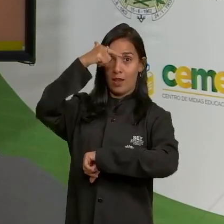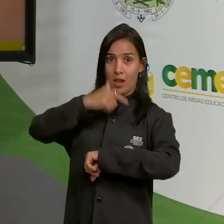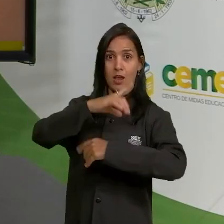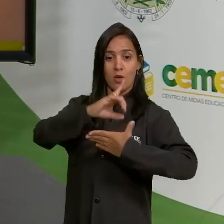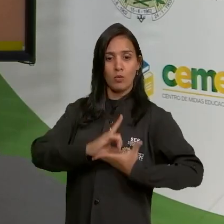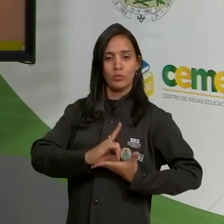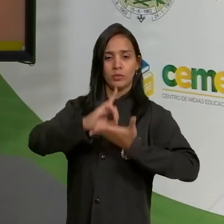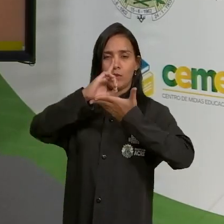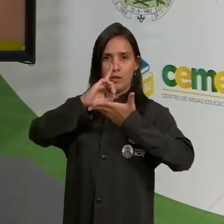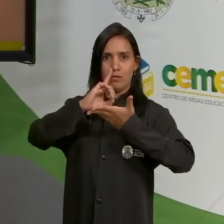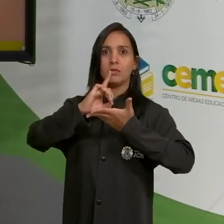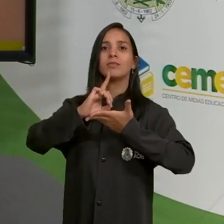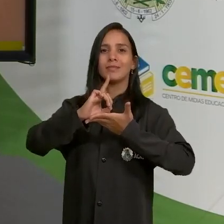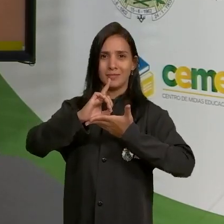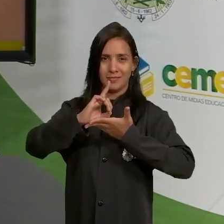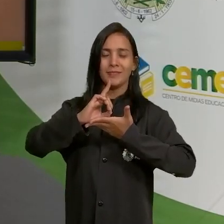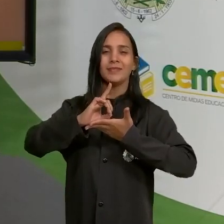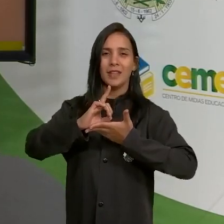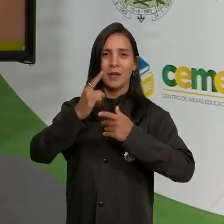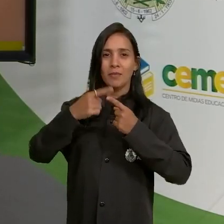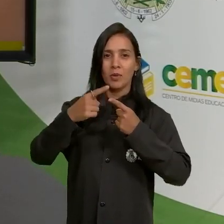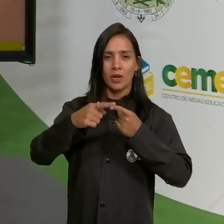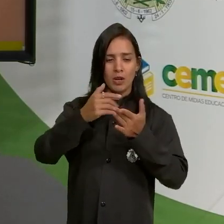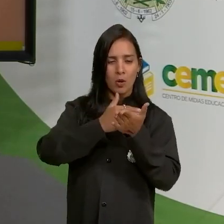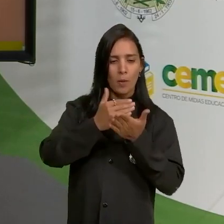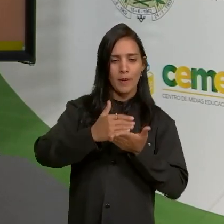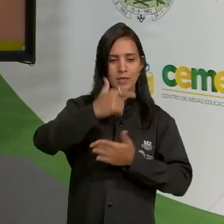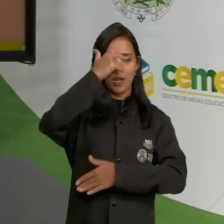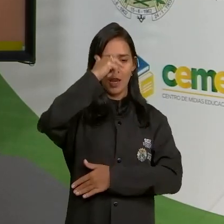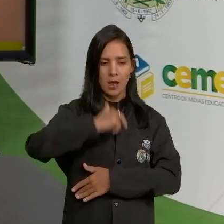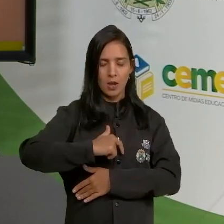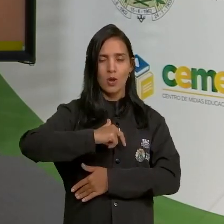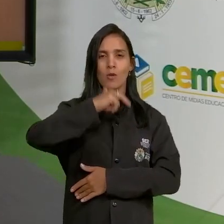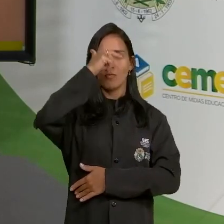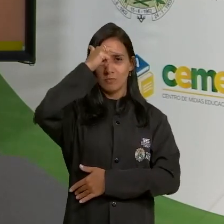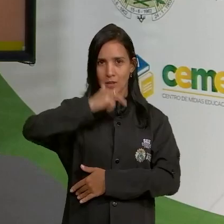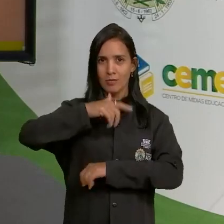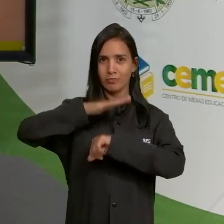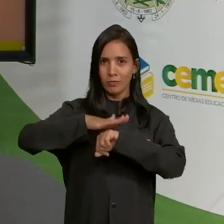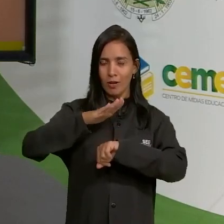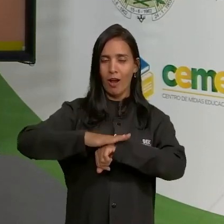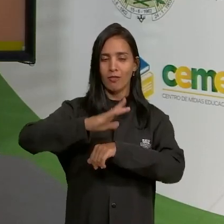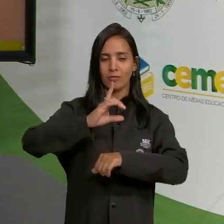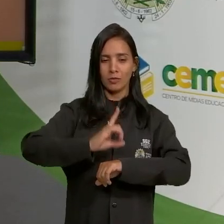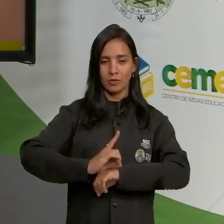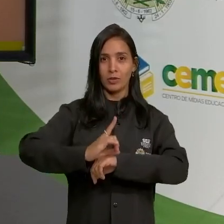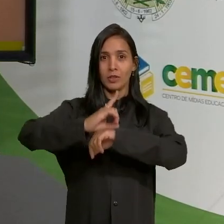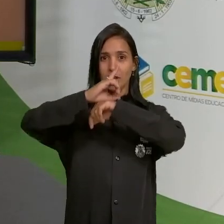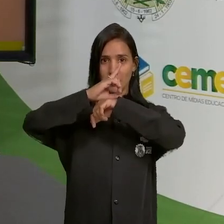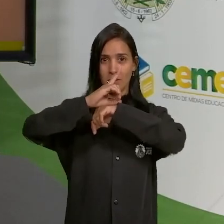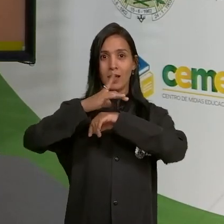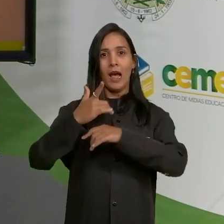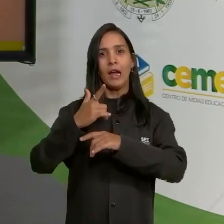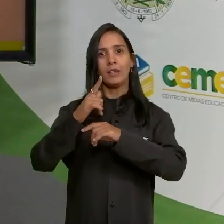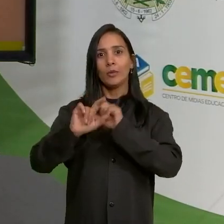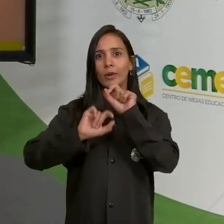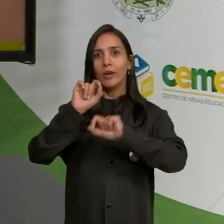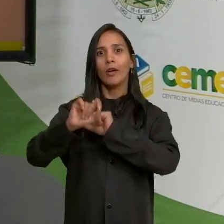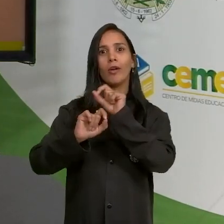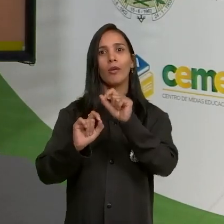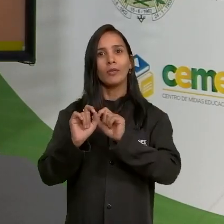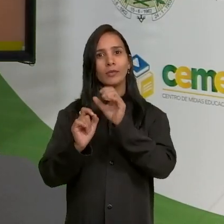coloca como Deus Dionísio, que ele fala, eu sou o Deus Dionísio, ele inventa aí, né? Ele tem